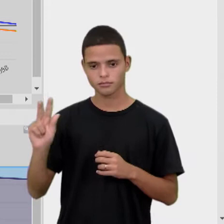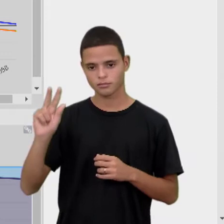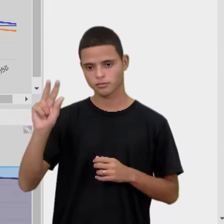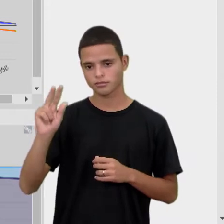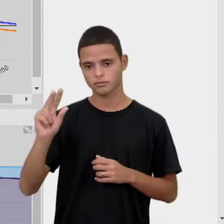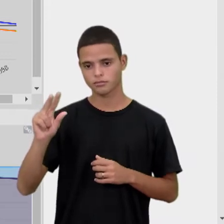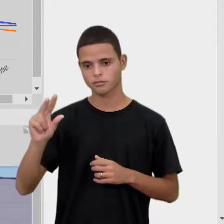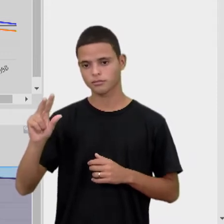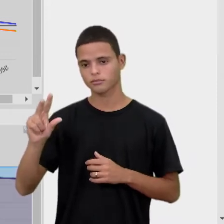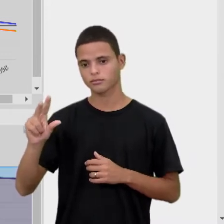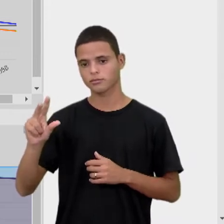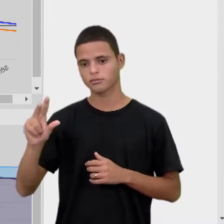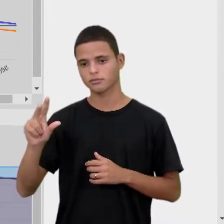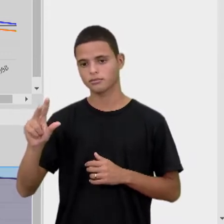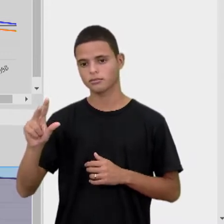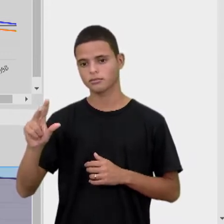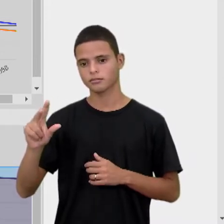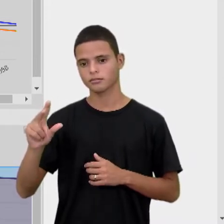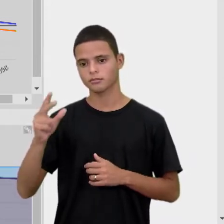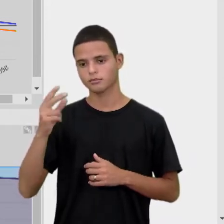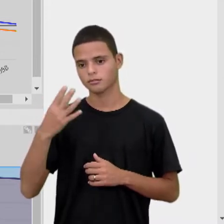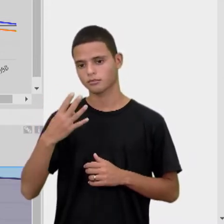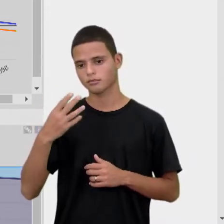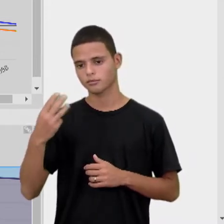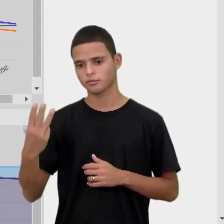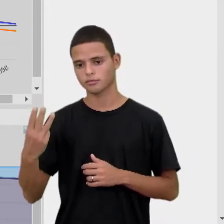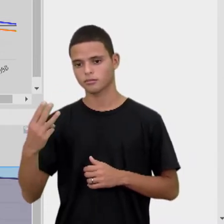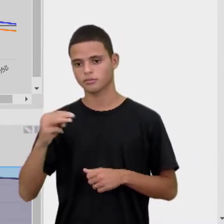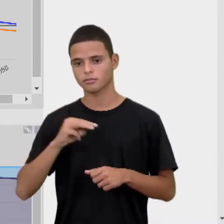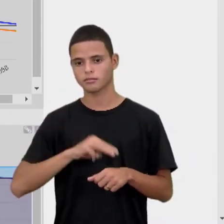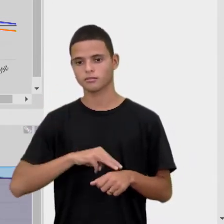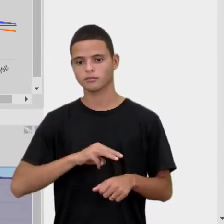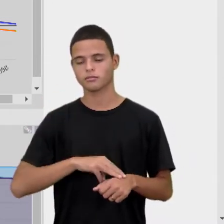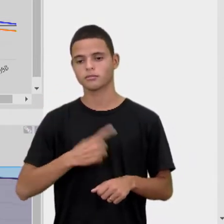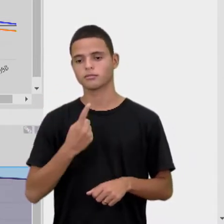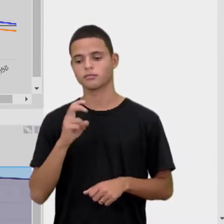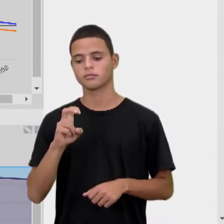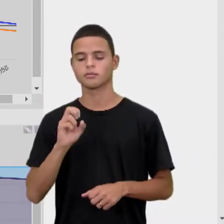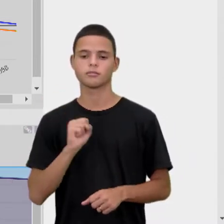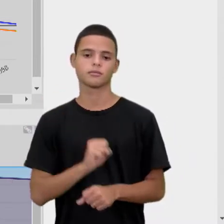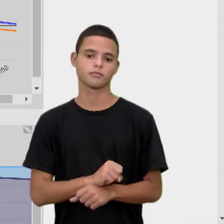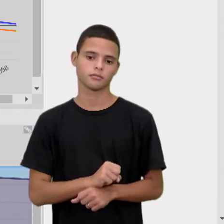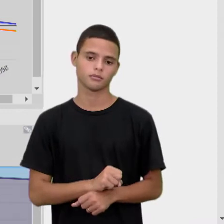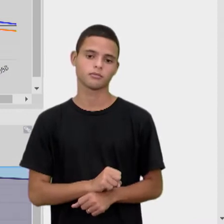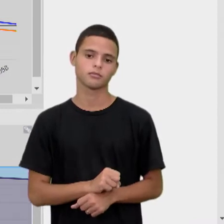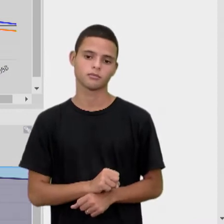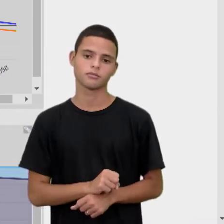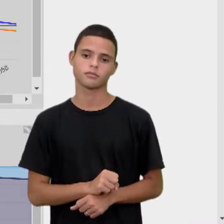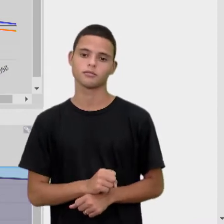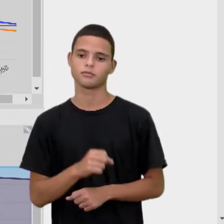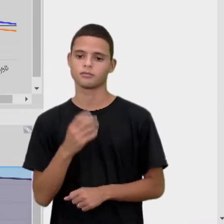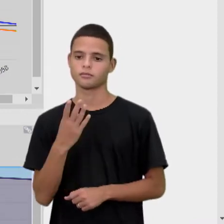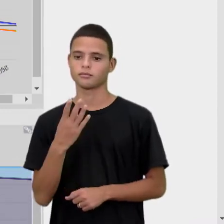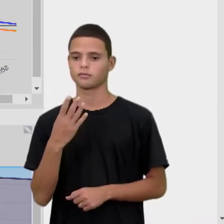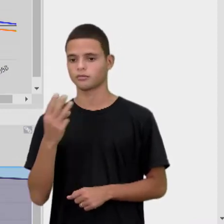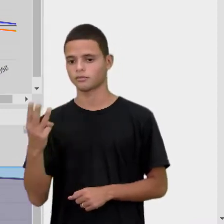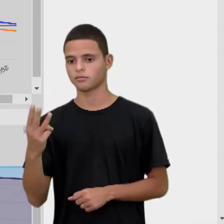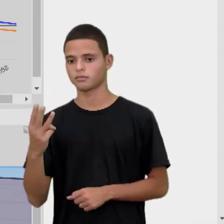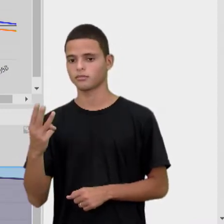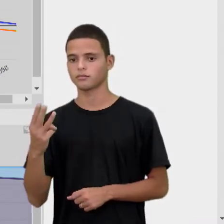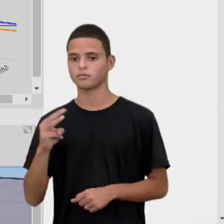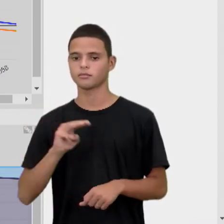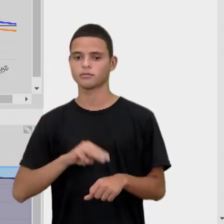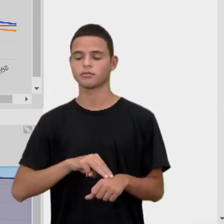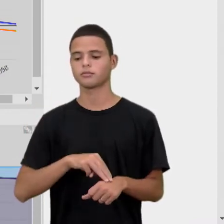nós temos aqui, ó, 43 minutos e 15 segundos. Né? Então, a cada 43 minutos e